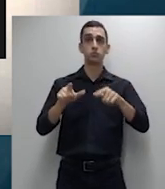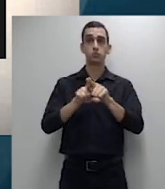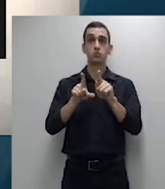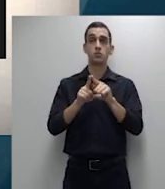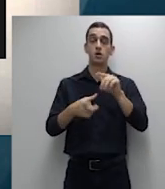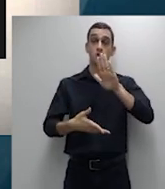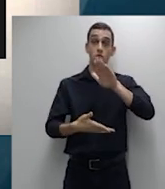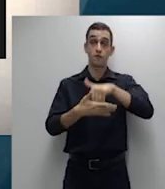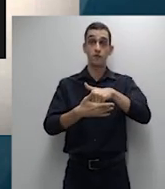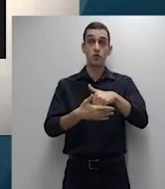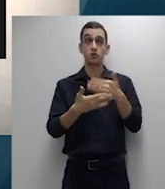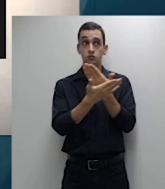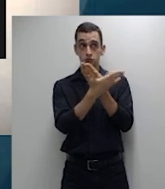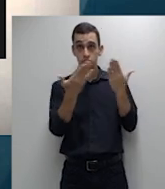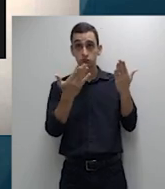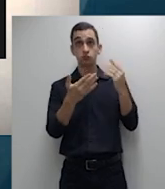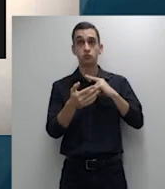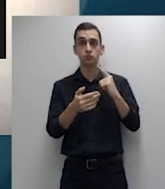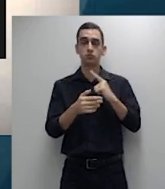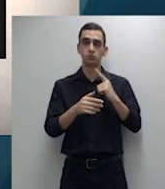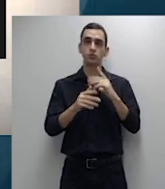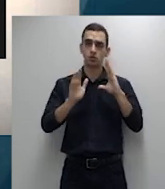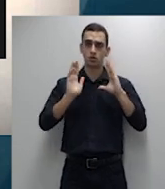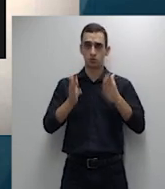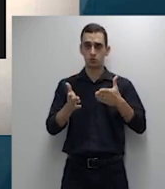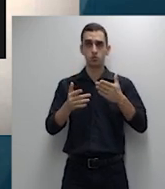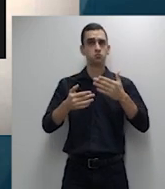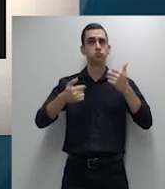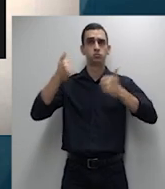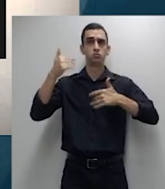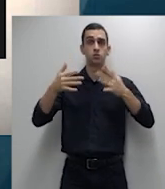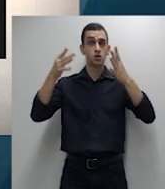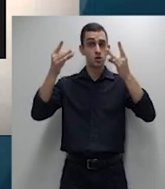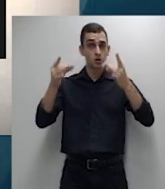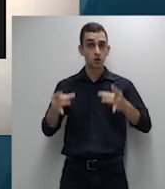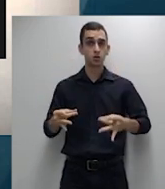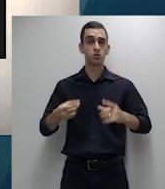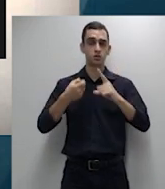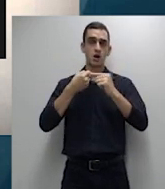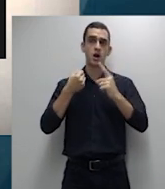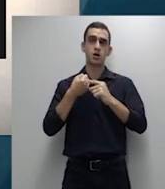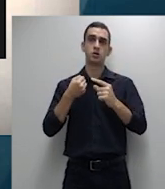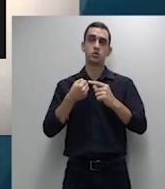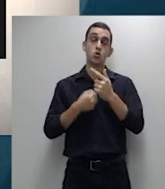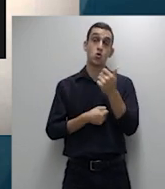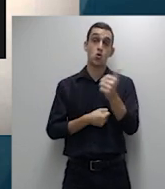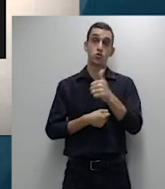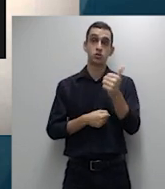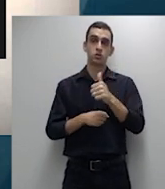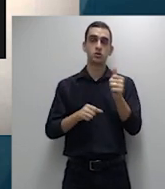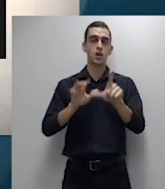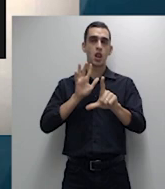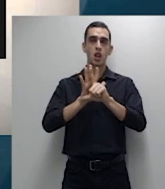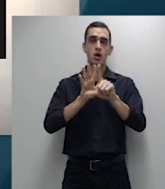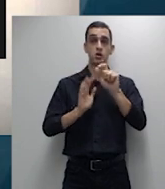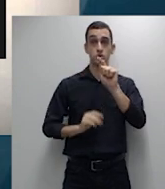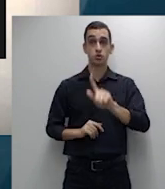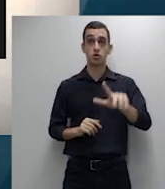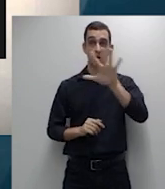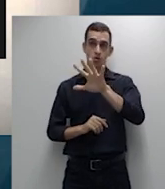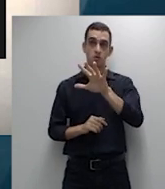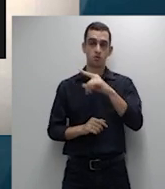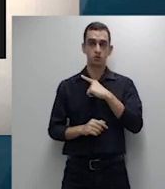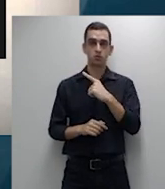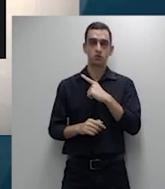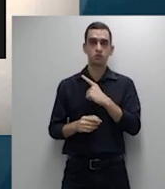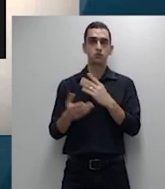dos ministros do Supremo eles abordaram especificamente a questão do artigo 11 da lei geral de construção em a demonstração